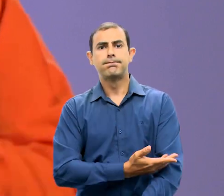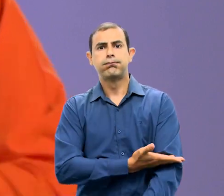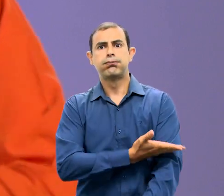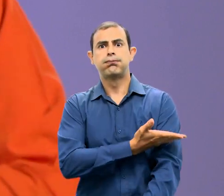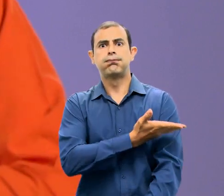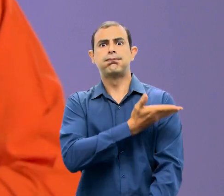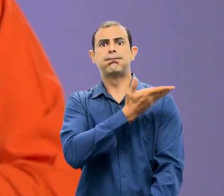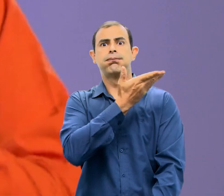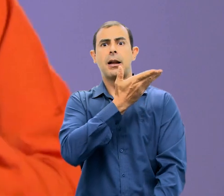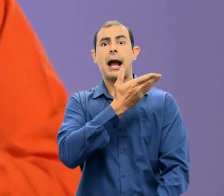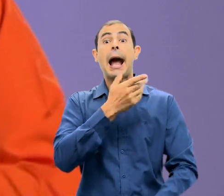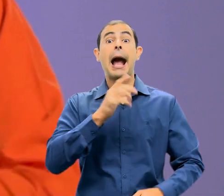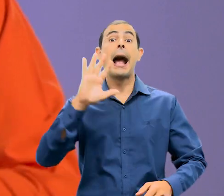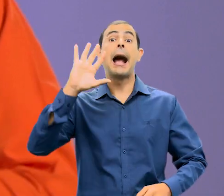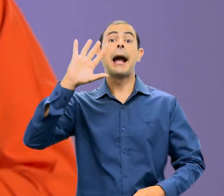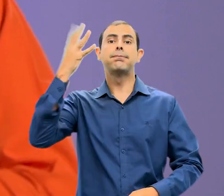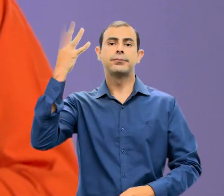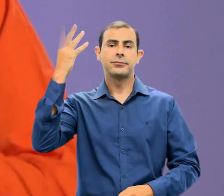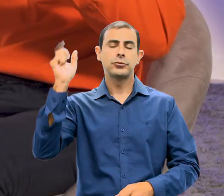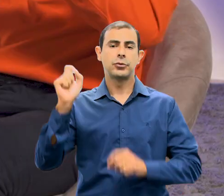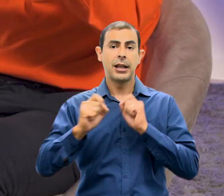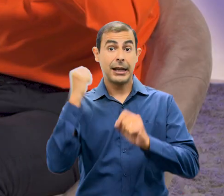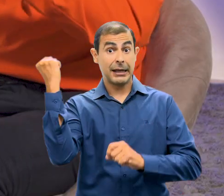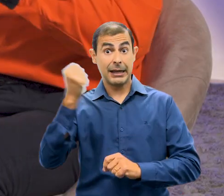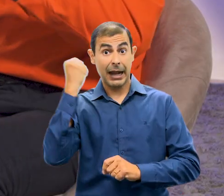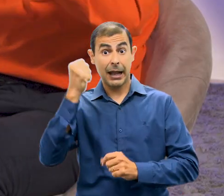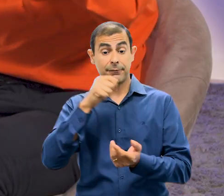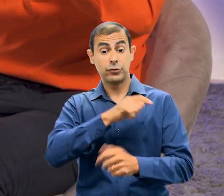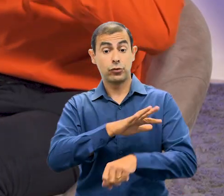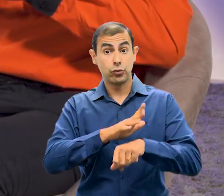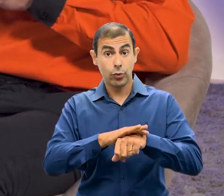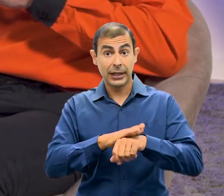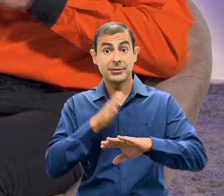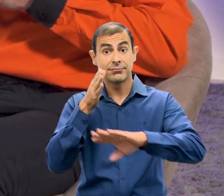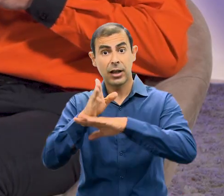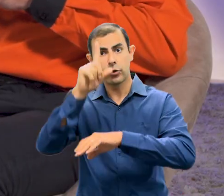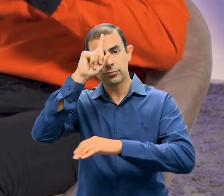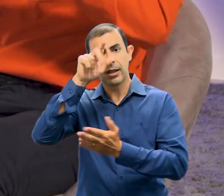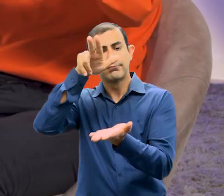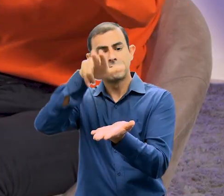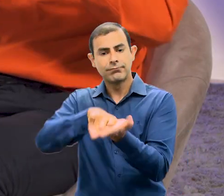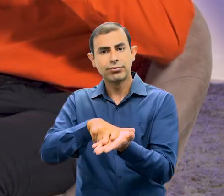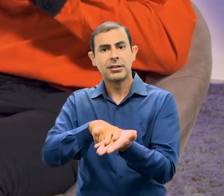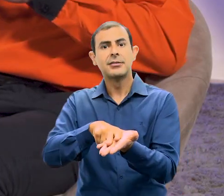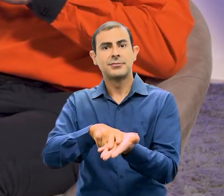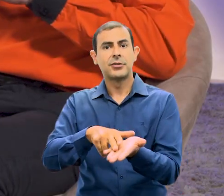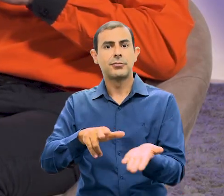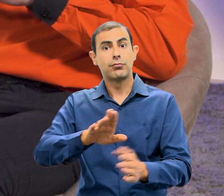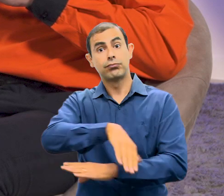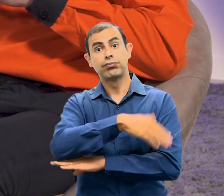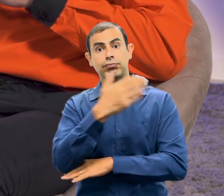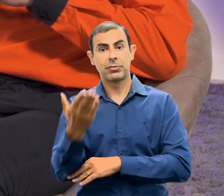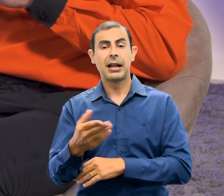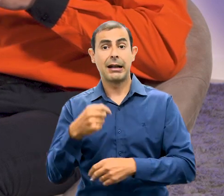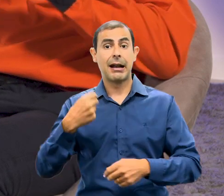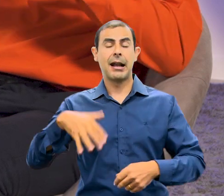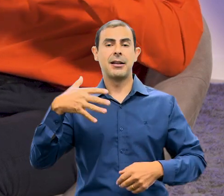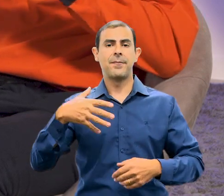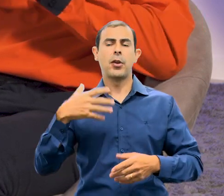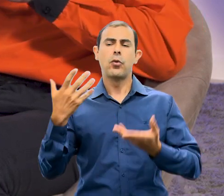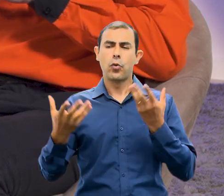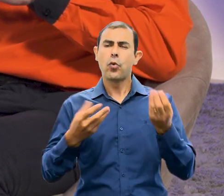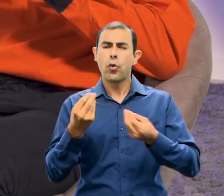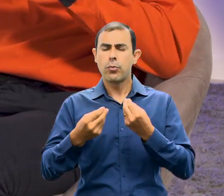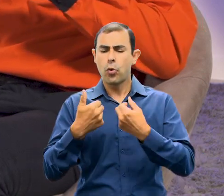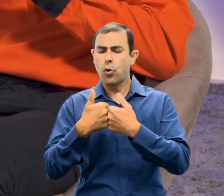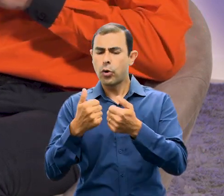Hoje o custo de uma UTI diária é R$5.000. Então, qual é o benefício da prevenção da saúde relacionado também à questão da mobilidade urbana